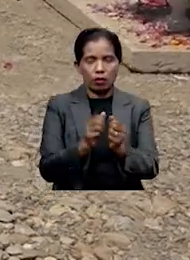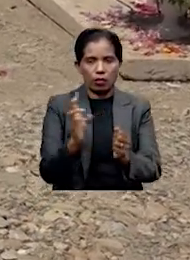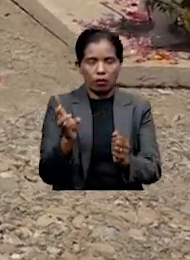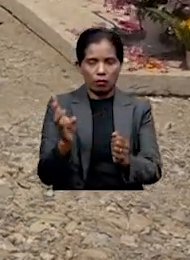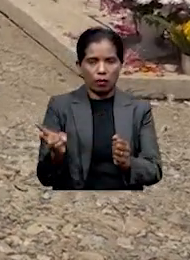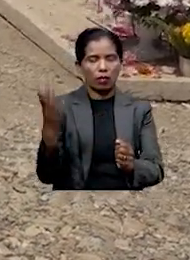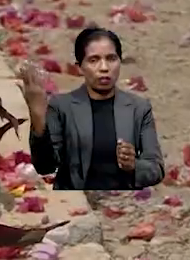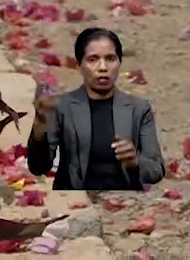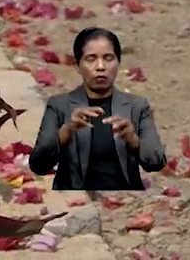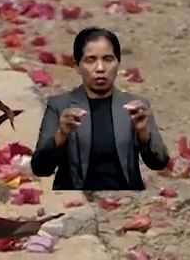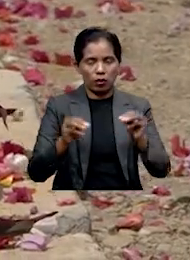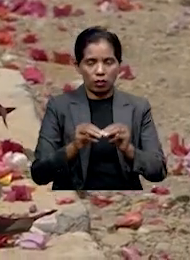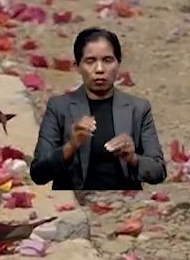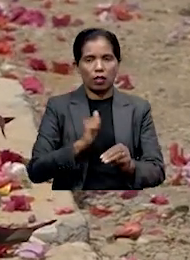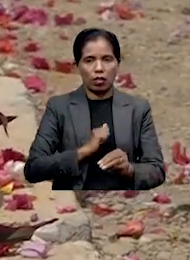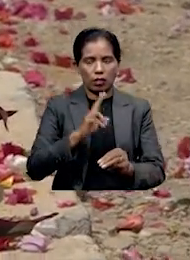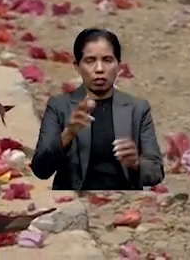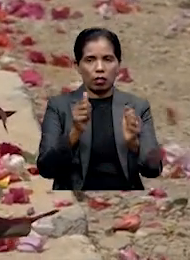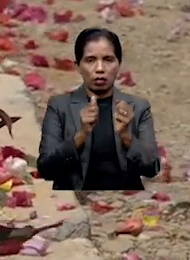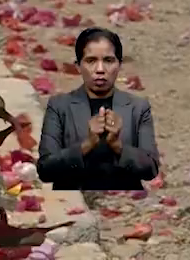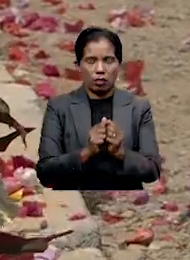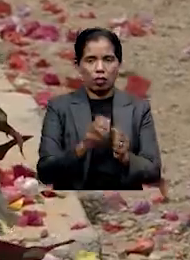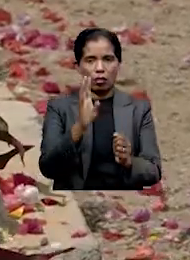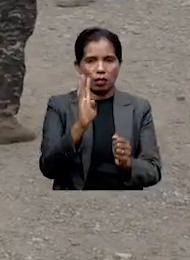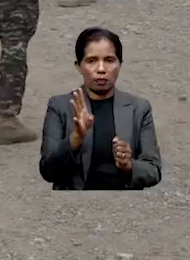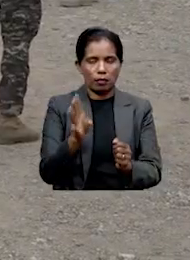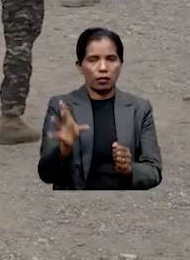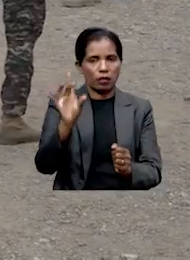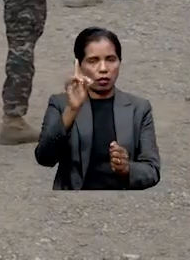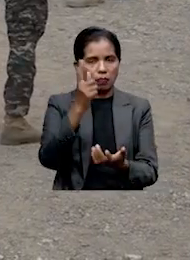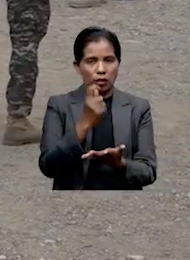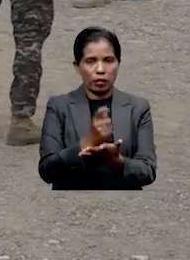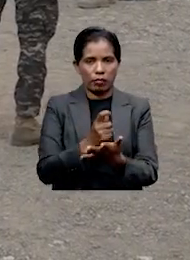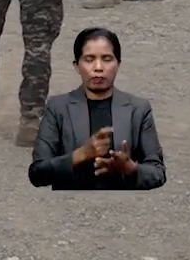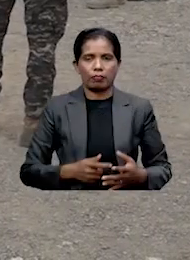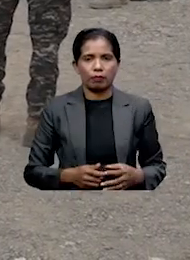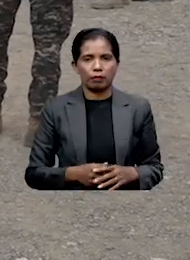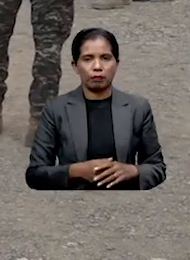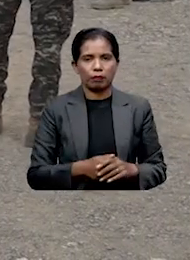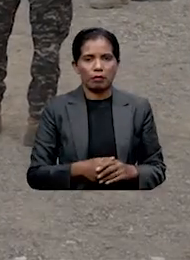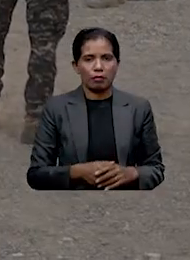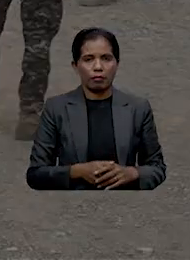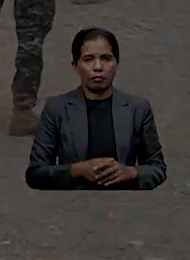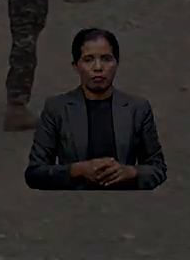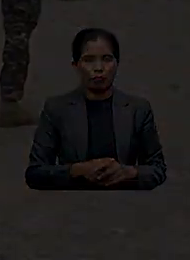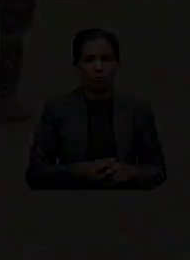a município Aileone, hamutuk dólar americano reunhat nulo resingualo. Agostinho da Costa, Jemen.